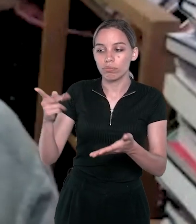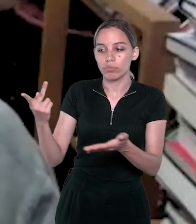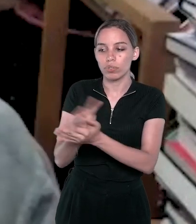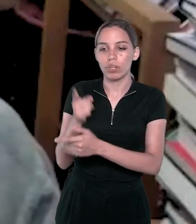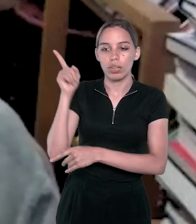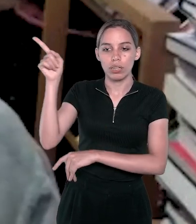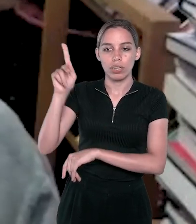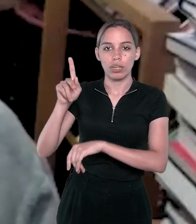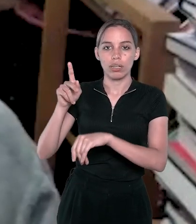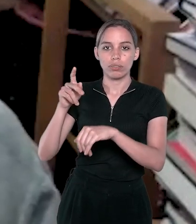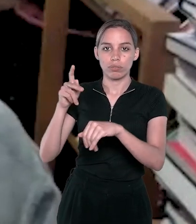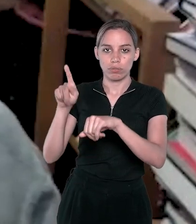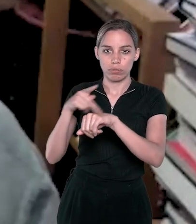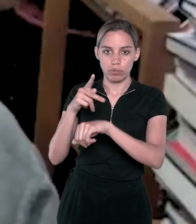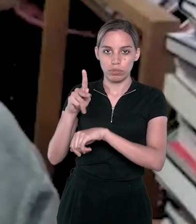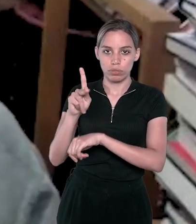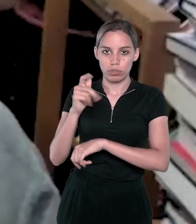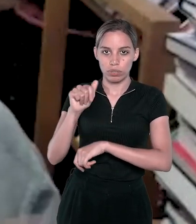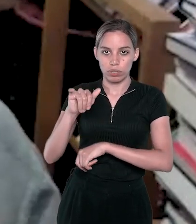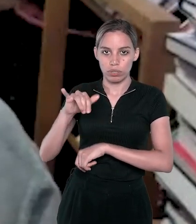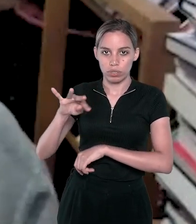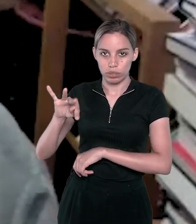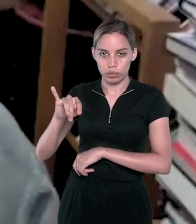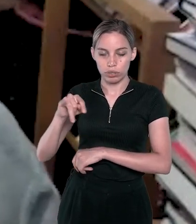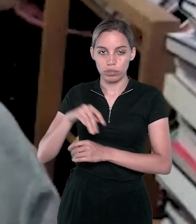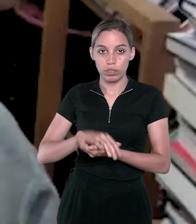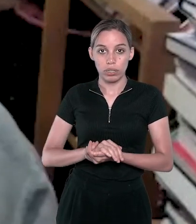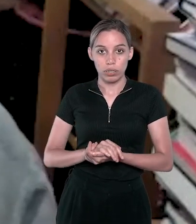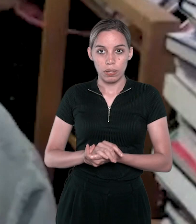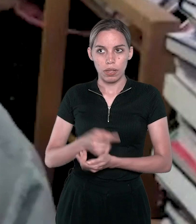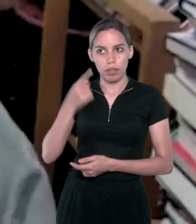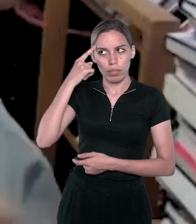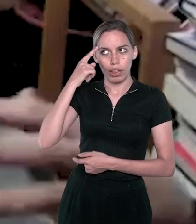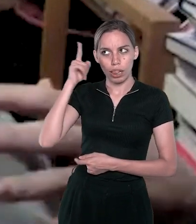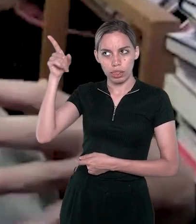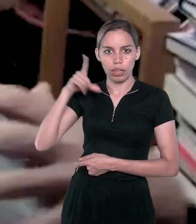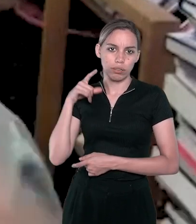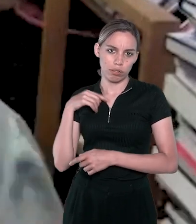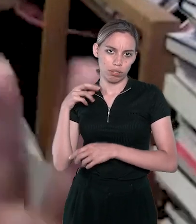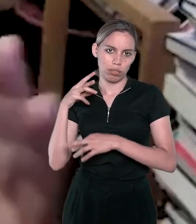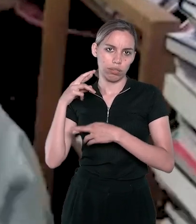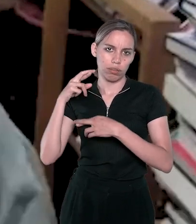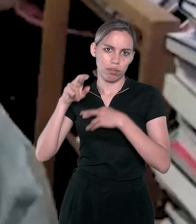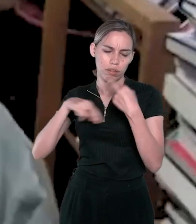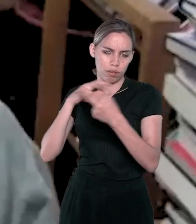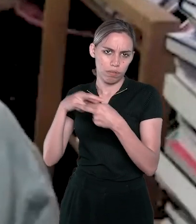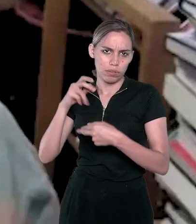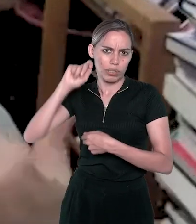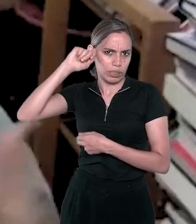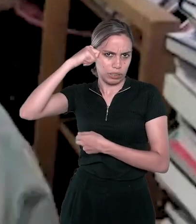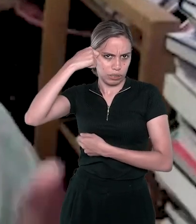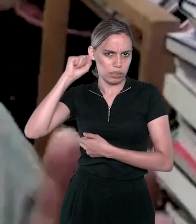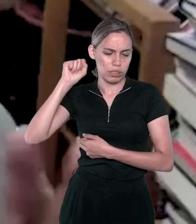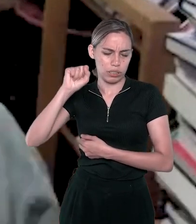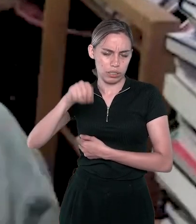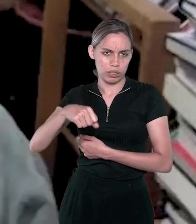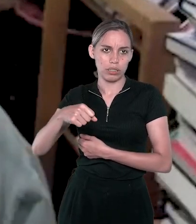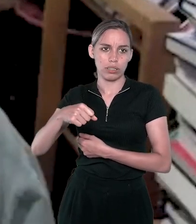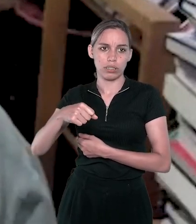a demonstração de que é possível uma revolução negra, né? Quer dizer, e uma